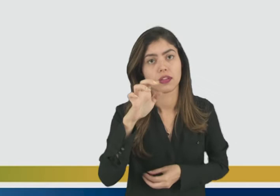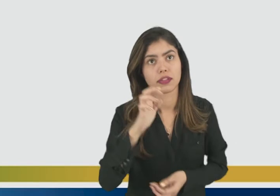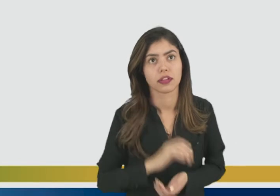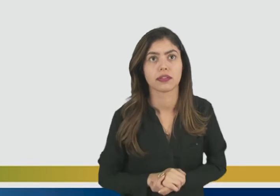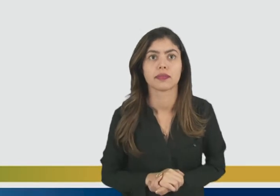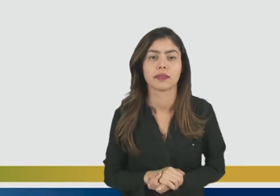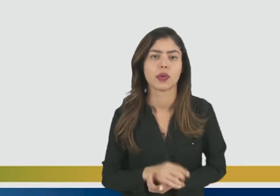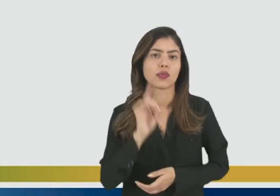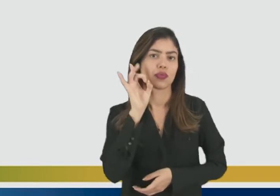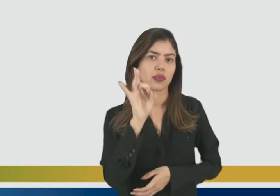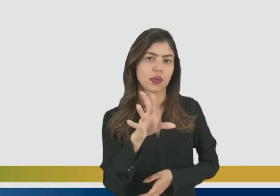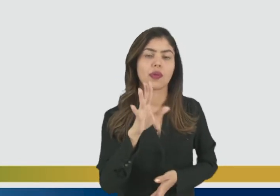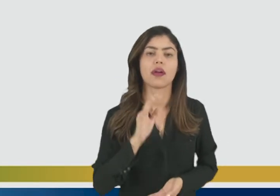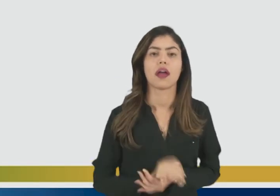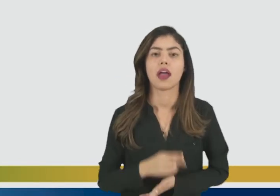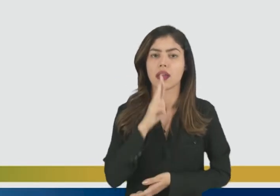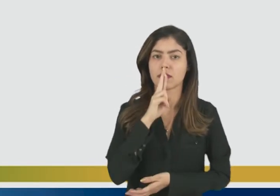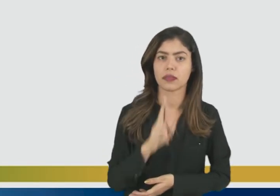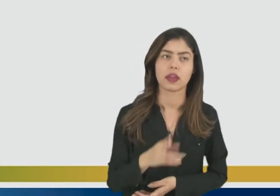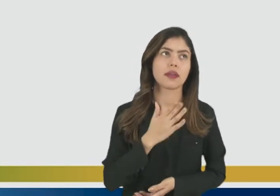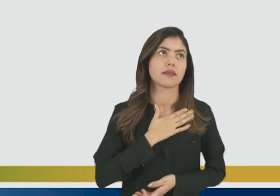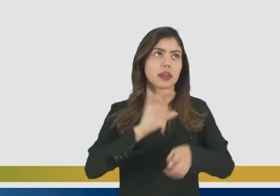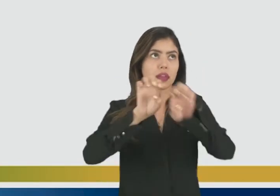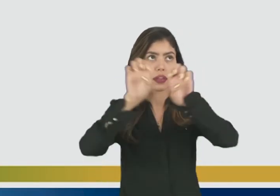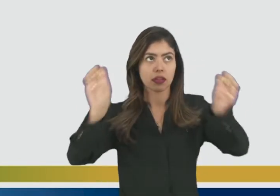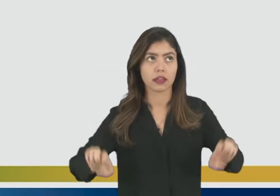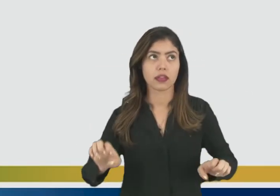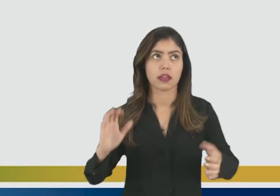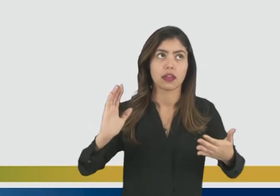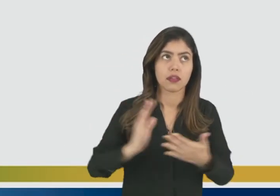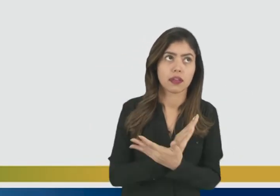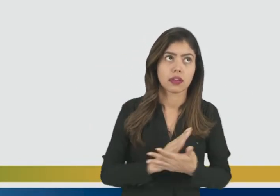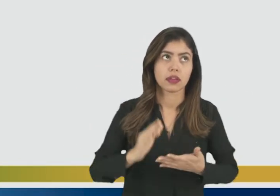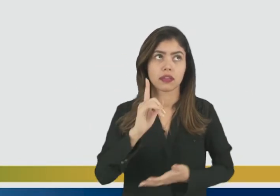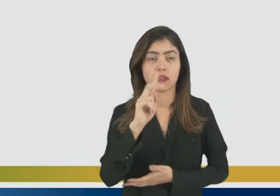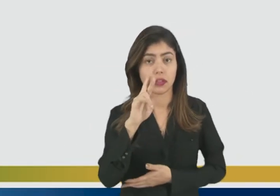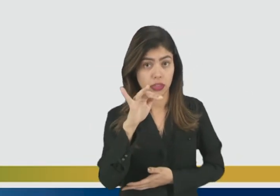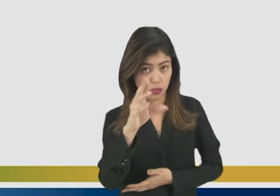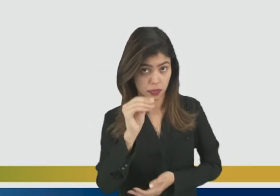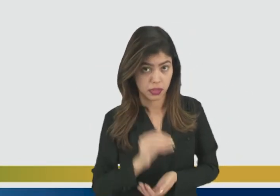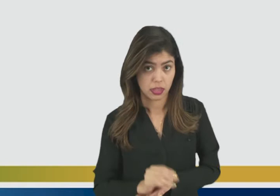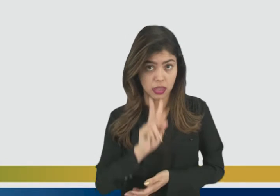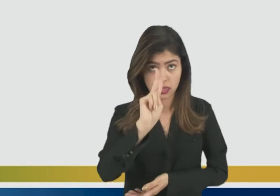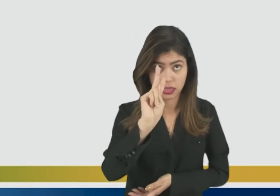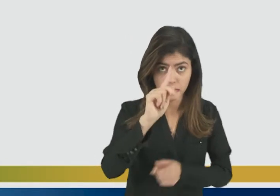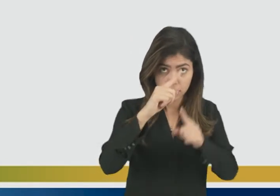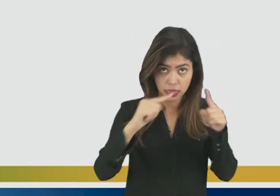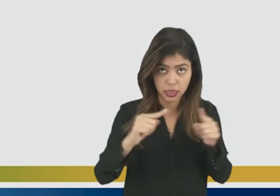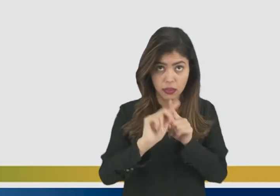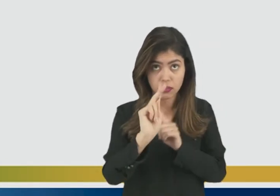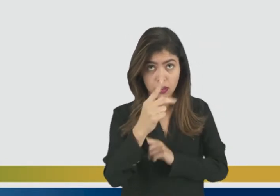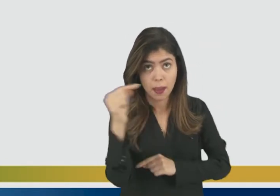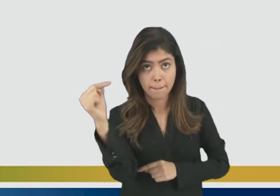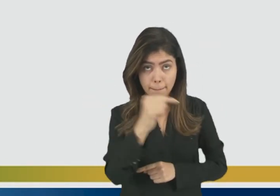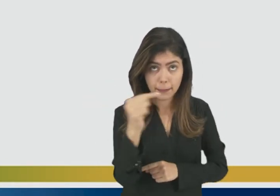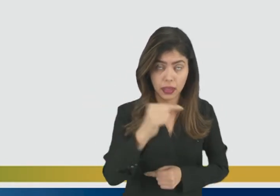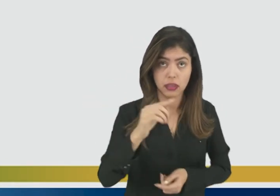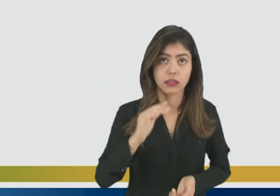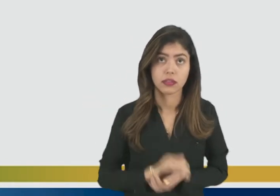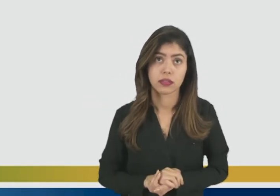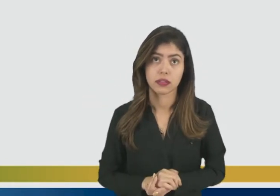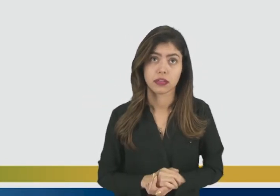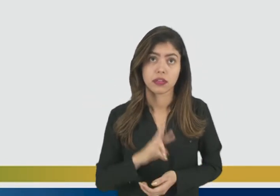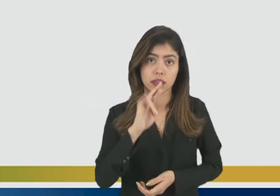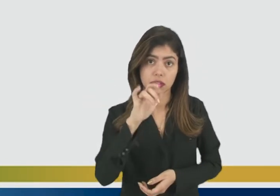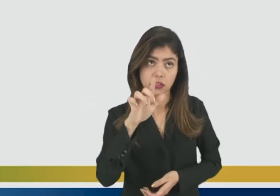Agora, basta aplicar a minha equação, que é a variação de entalpia, ΔH, é igual à entalpia do produto menos a entalpia do